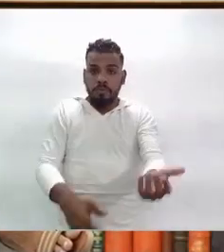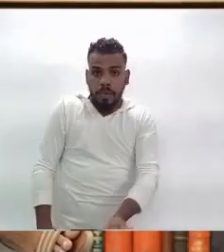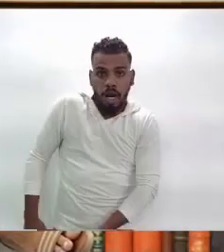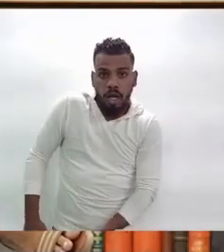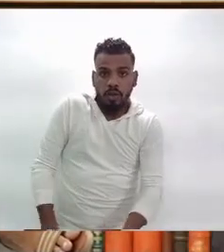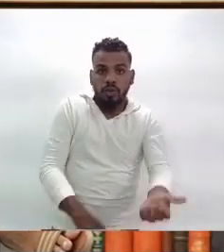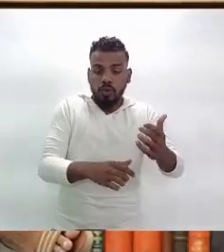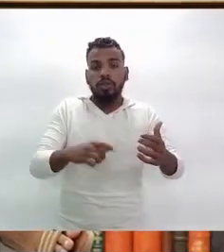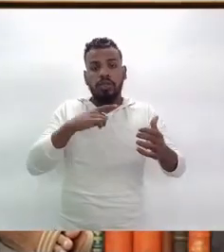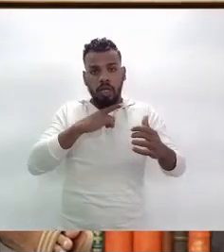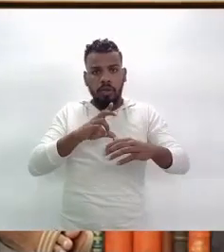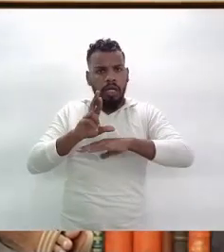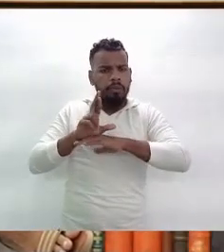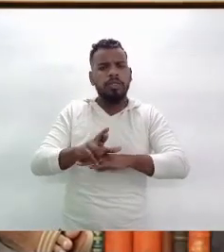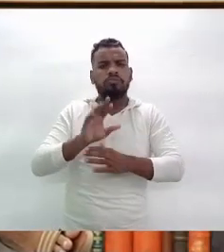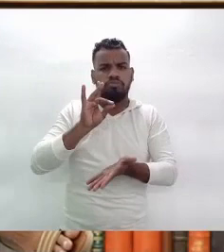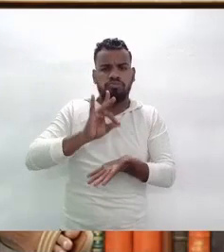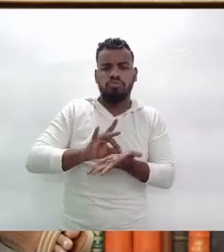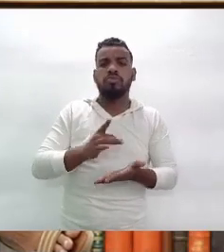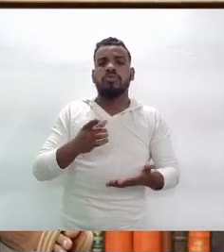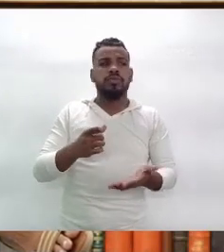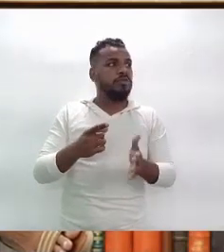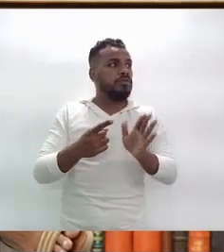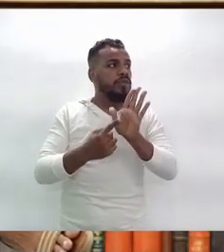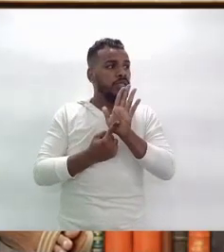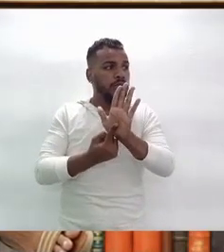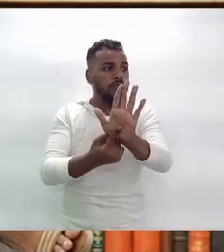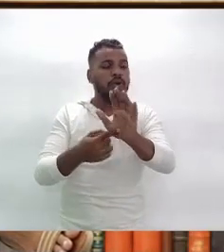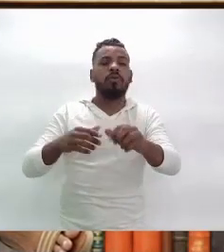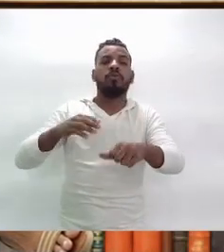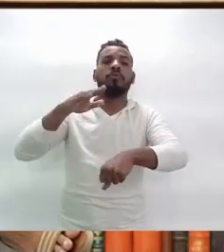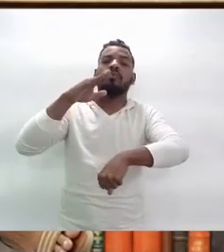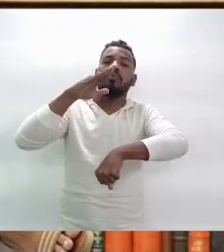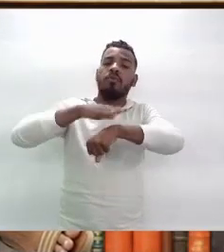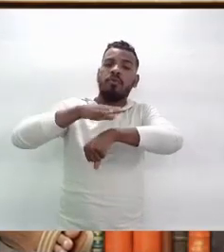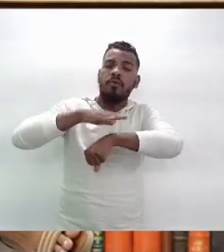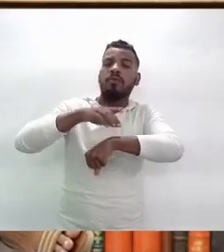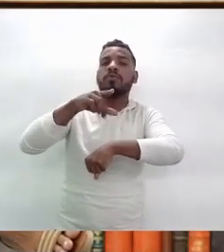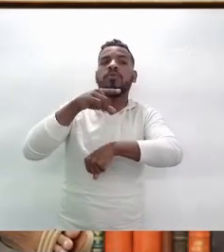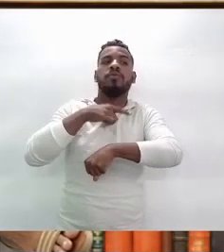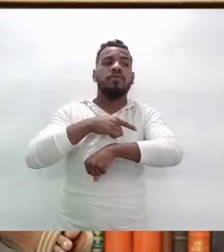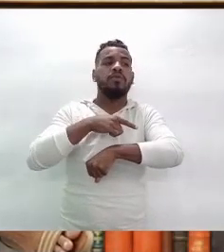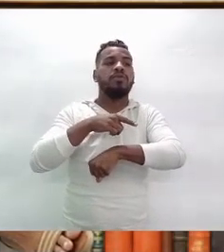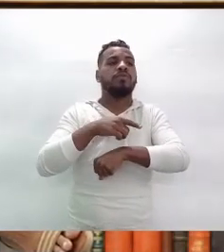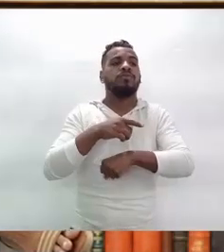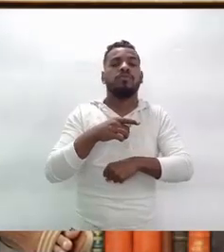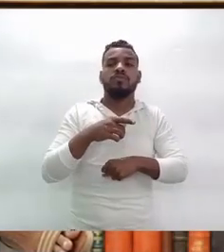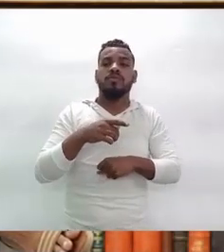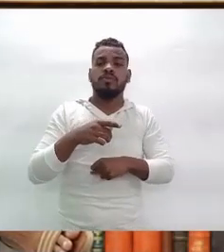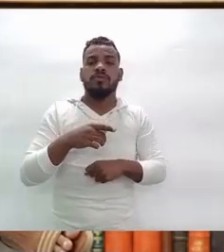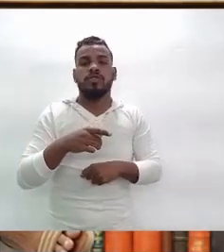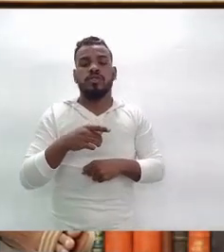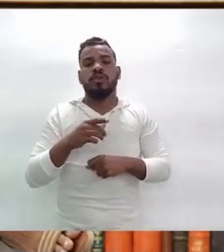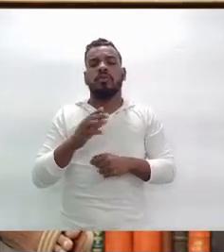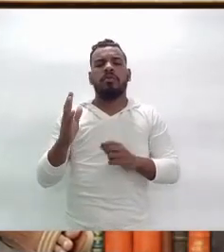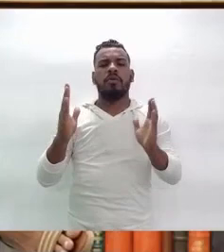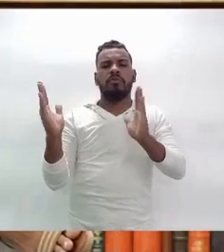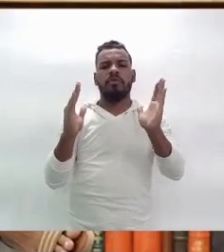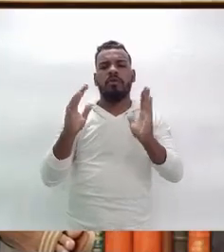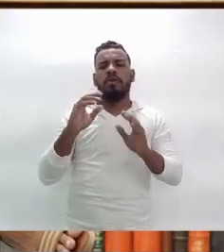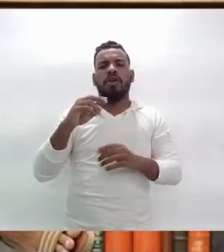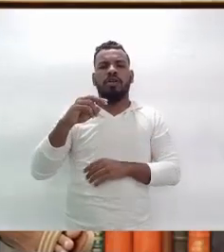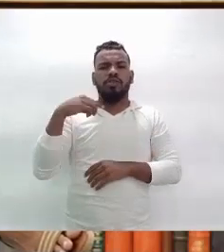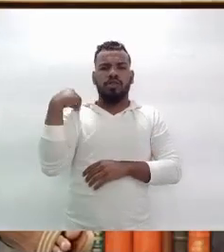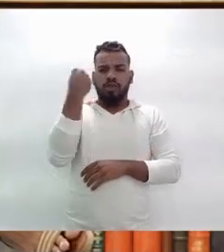maracatu, ele vem uma representação, ele apresenta esse momento ele geralmente era apresentado no período de Nossa Senhora do